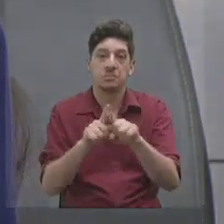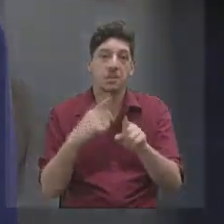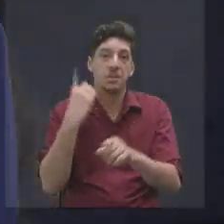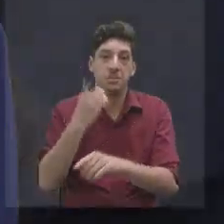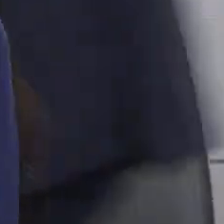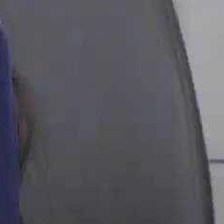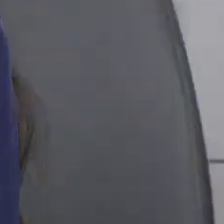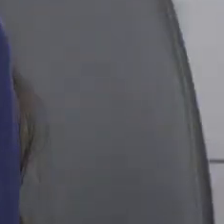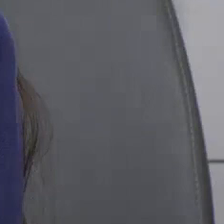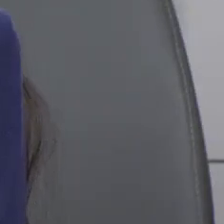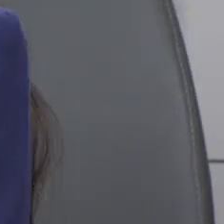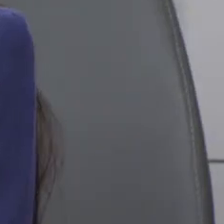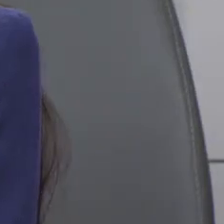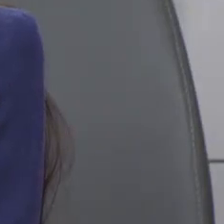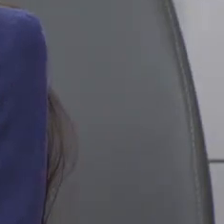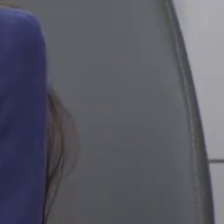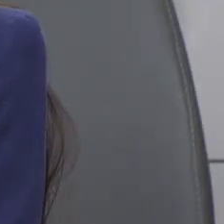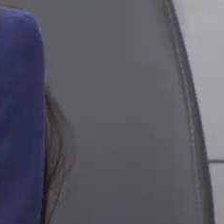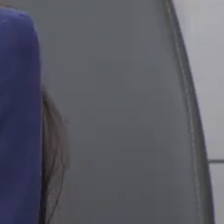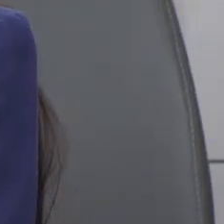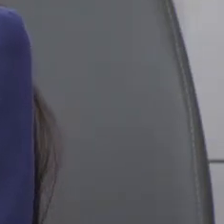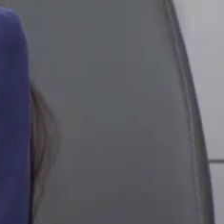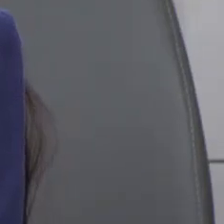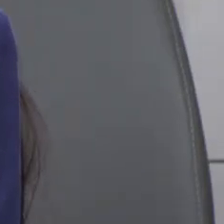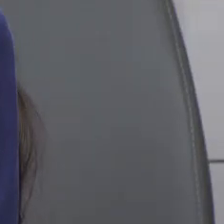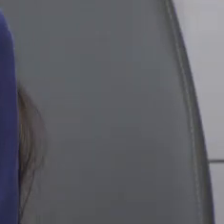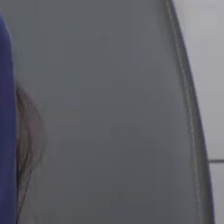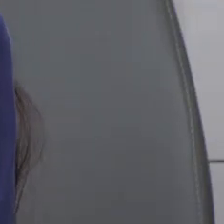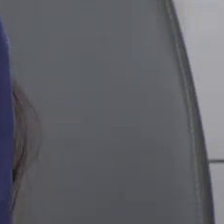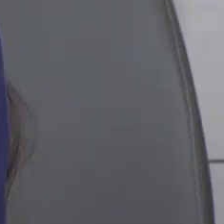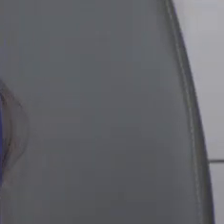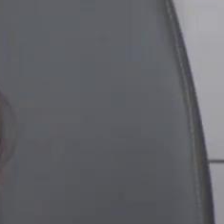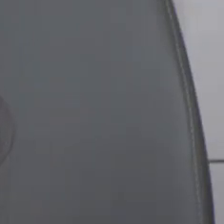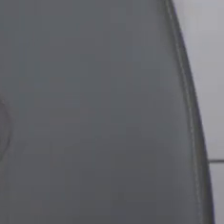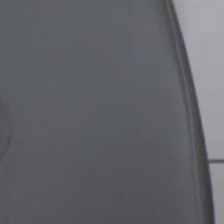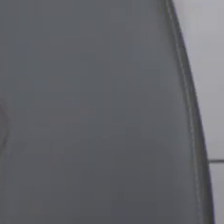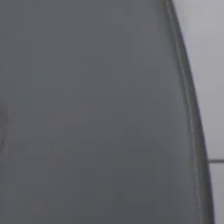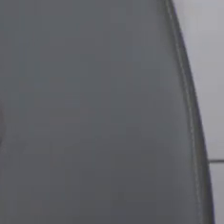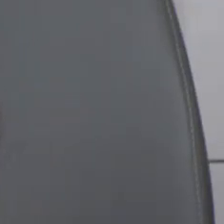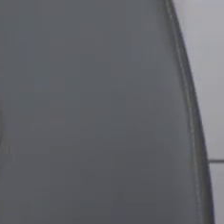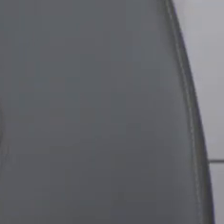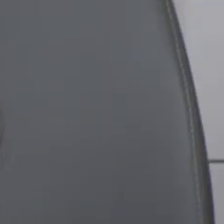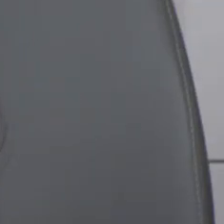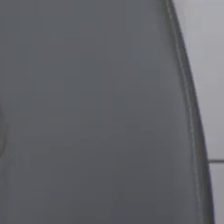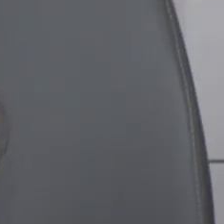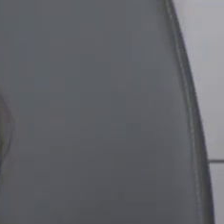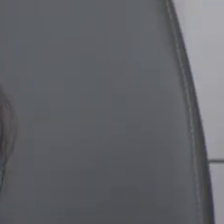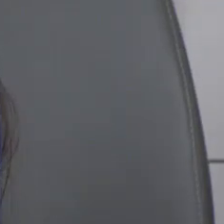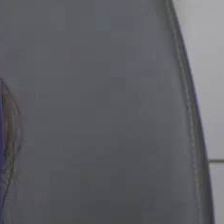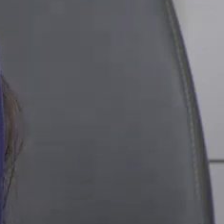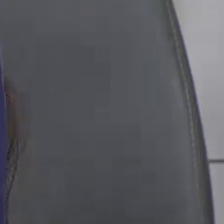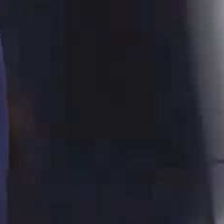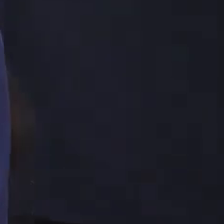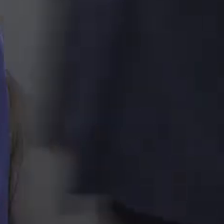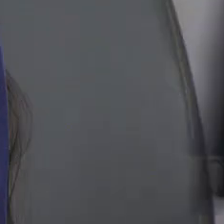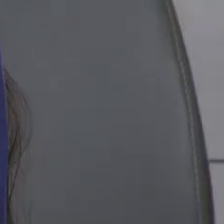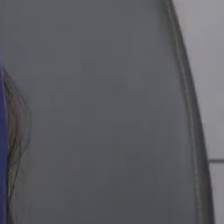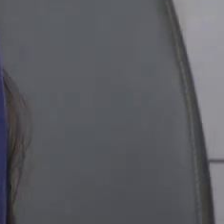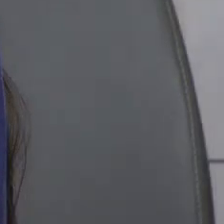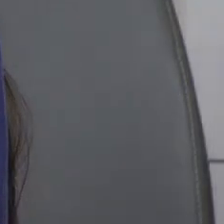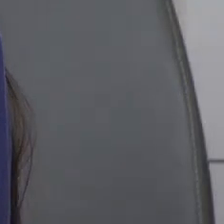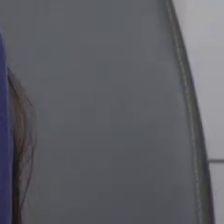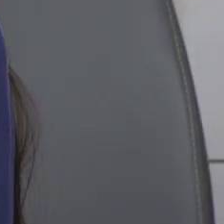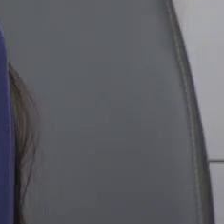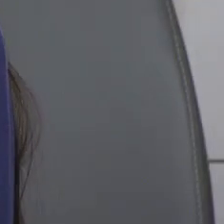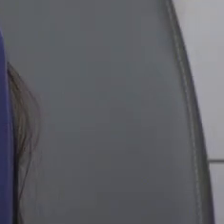da importância da MG 188 Nós voltamos a falar sobre isso lá em Patrocínio quando fizemos essa audiência lá na Câmara Municipal também na